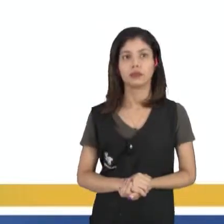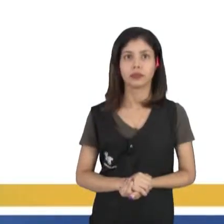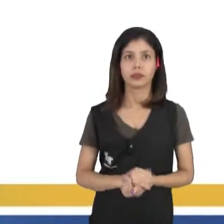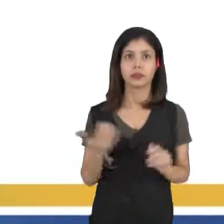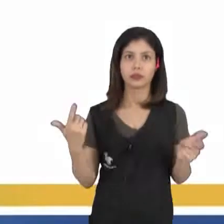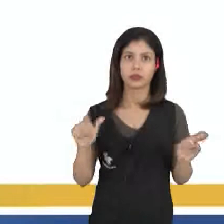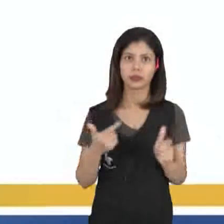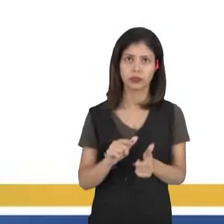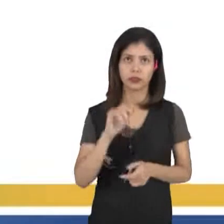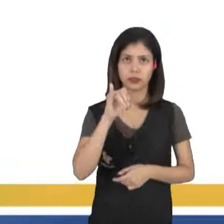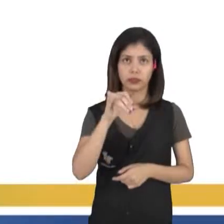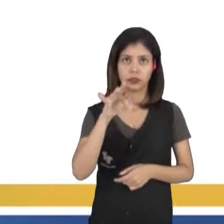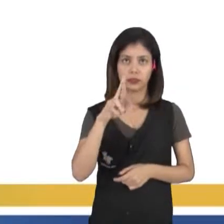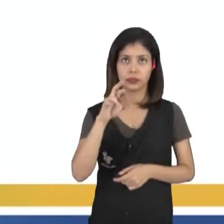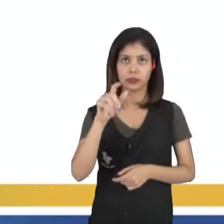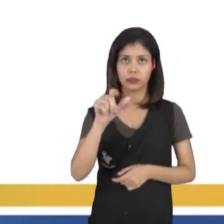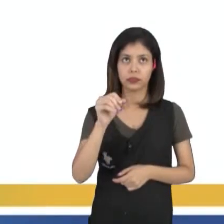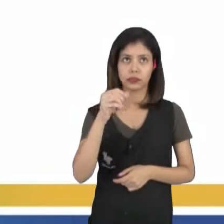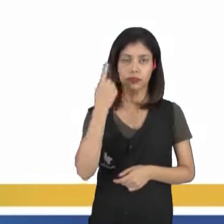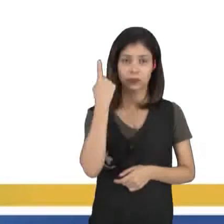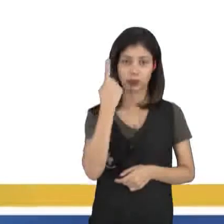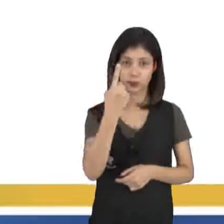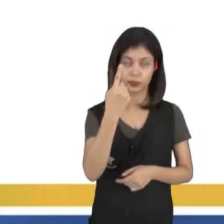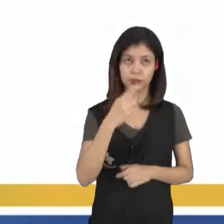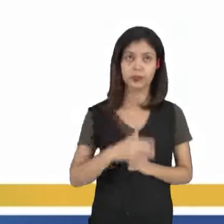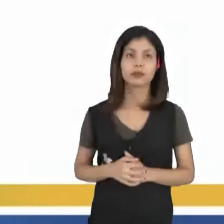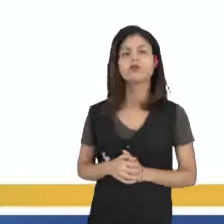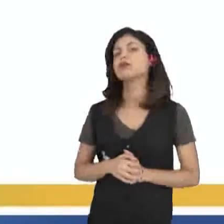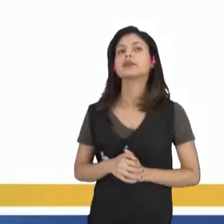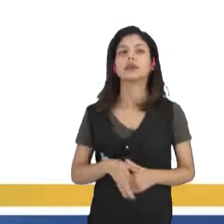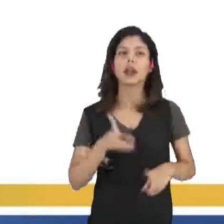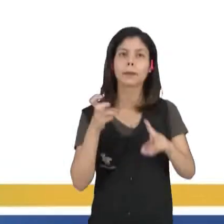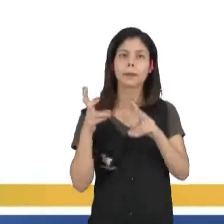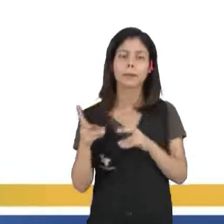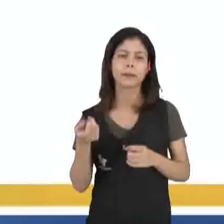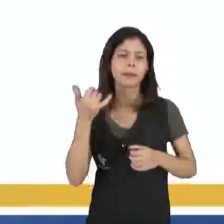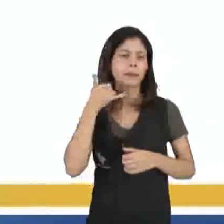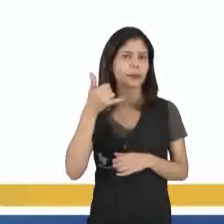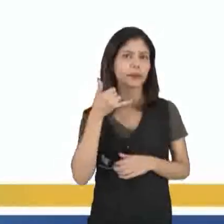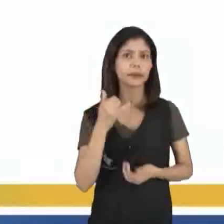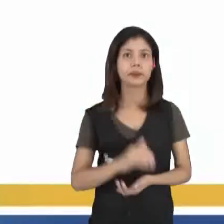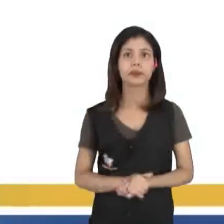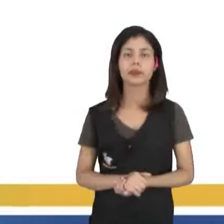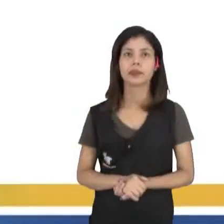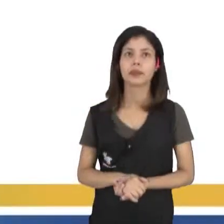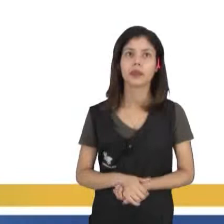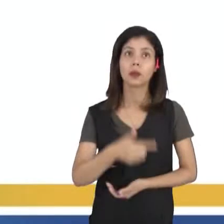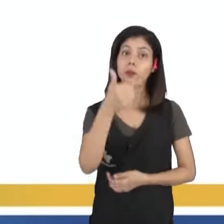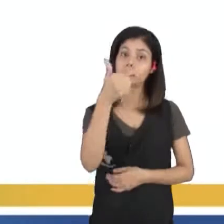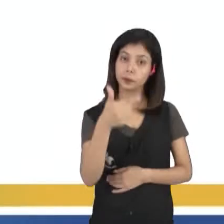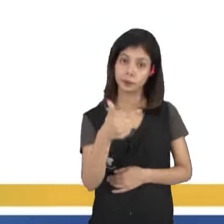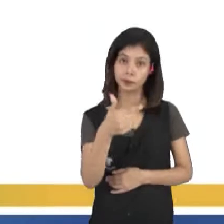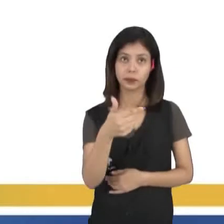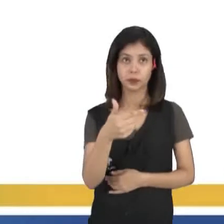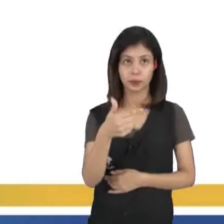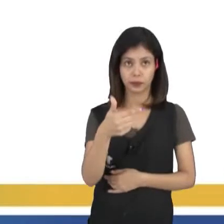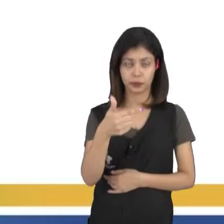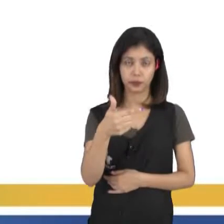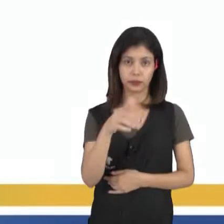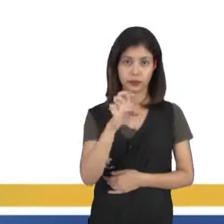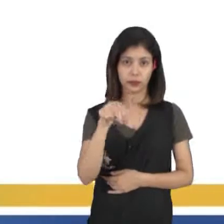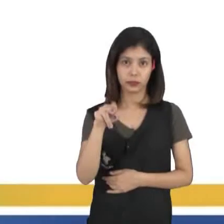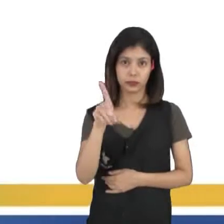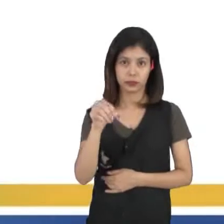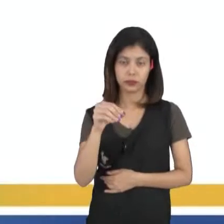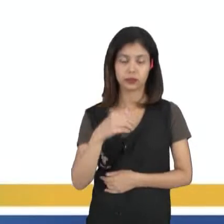é reduzida de infinitivo. Percebendo o perigo, ligou para a polícia. Percebendo, endo, vejam